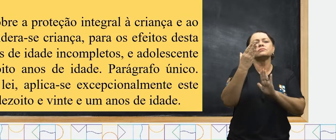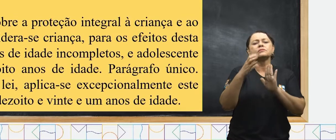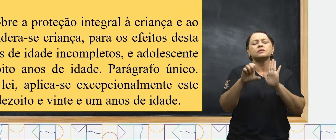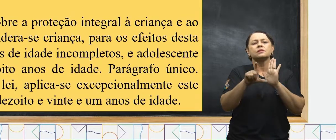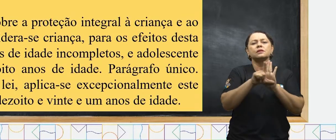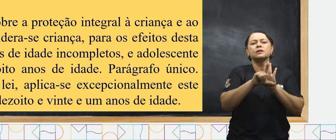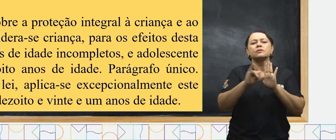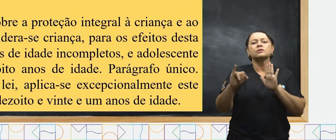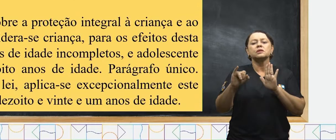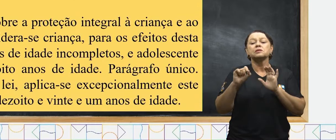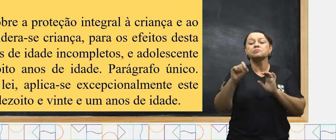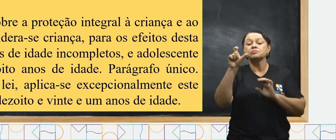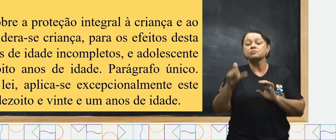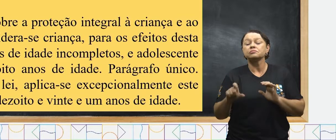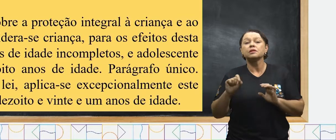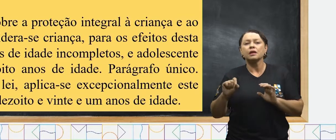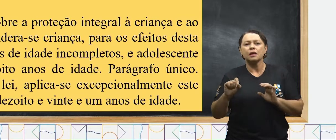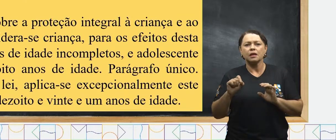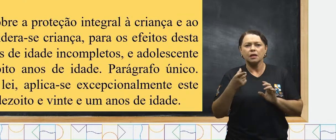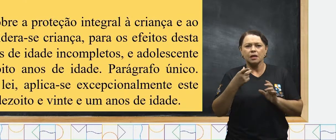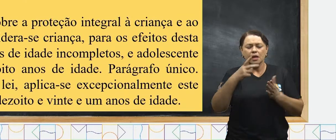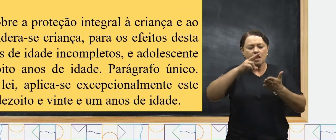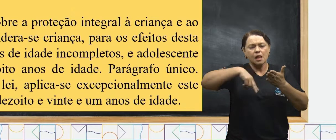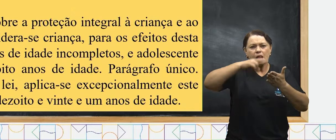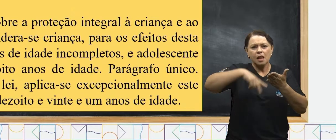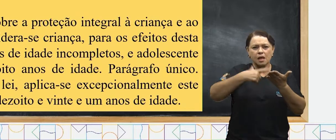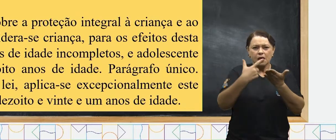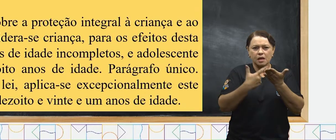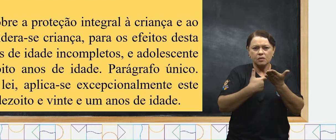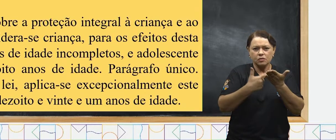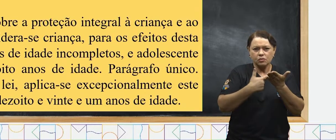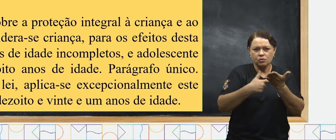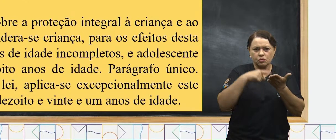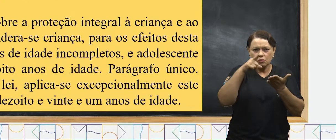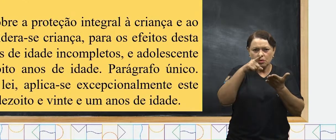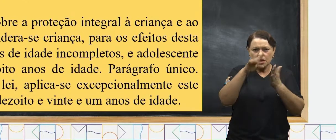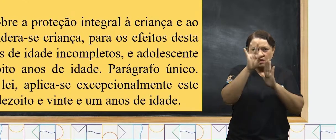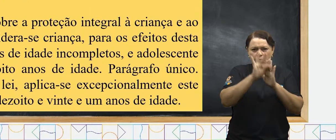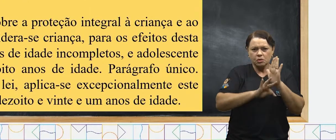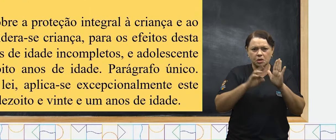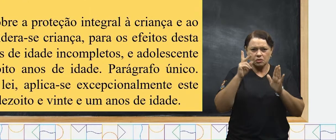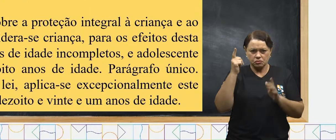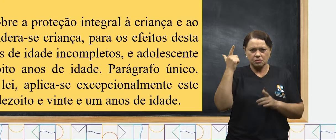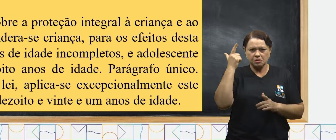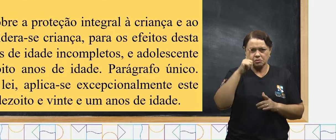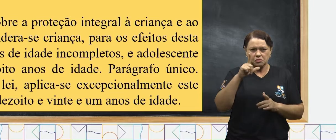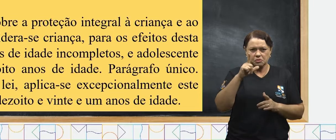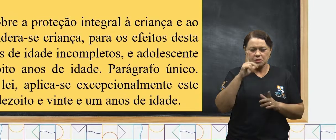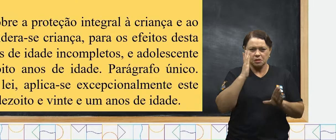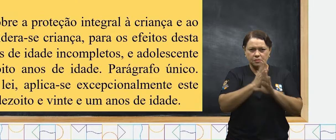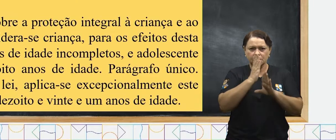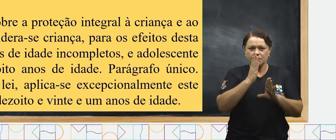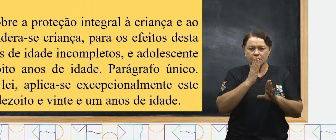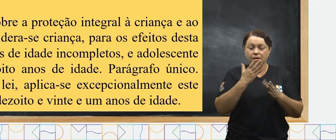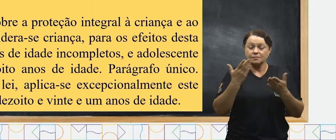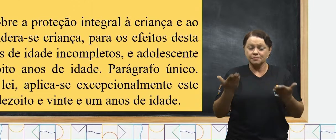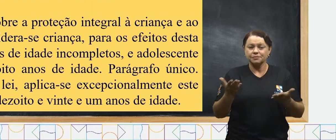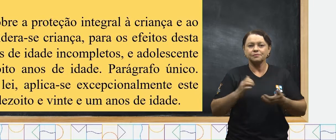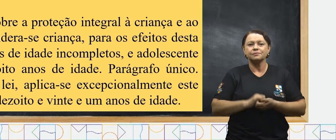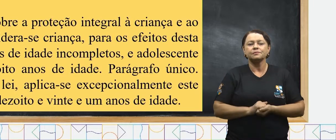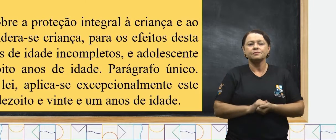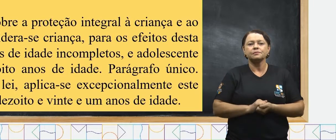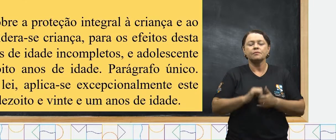lei? Será que conseguimos obter essa informação lendo o texto? Vamos verificar? Dispõe